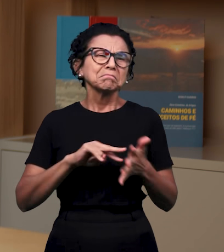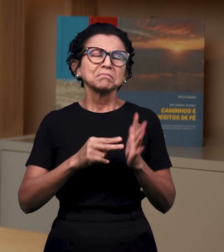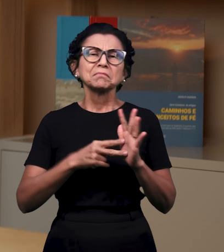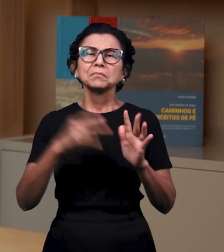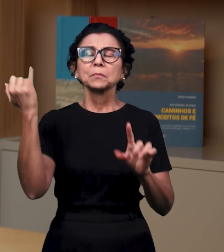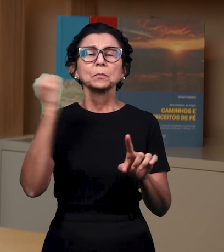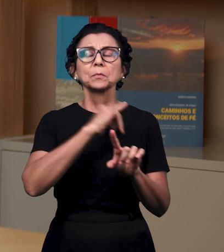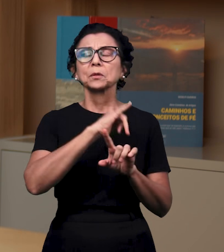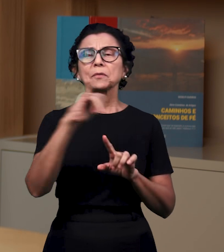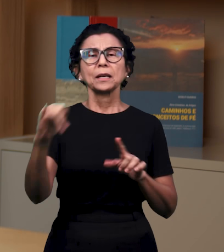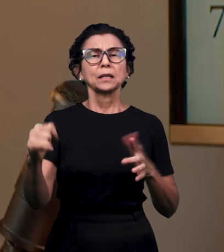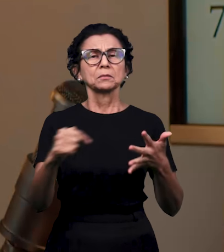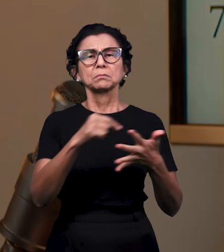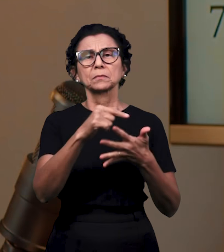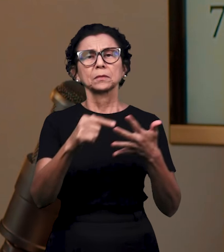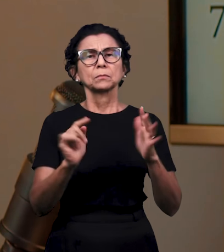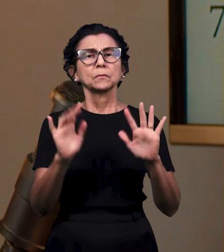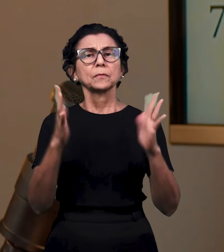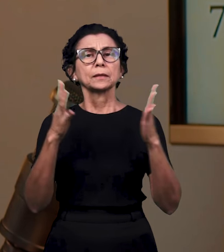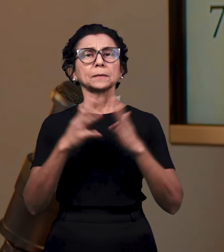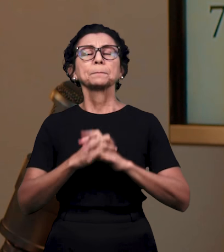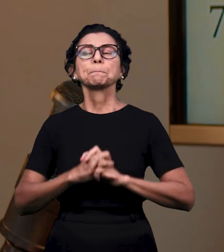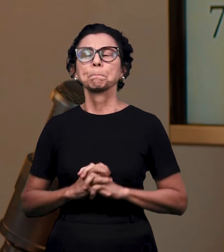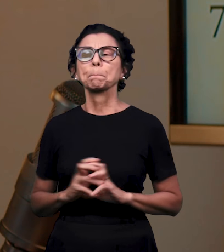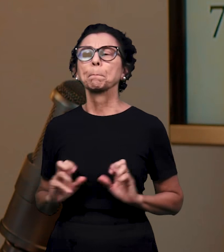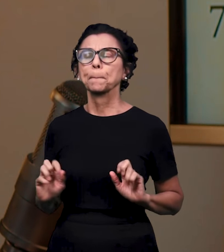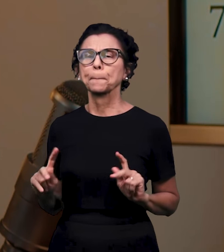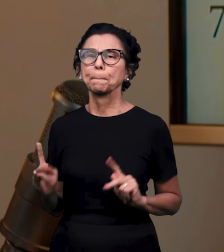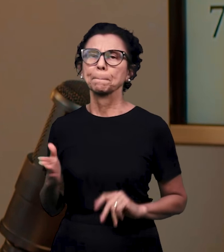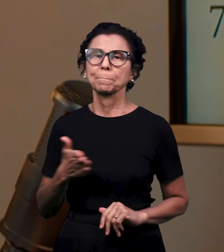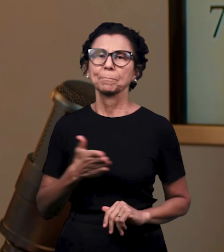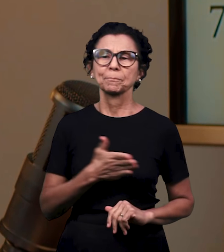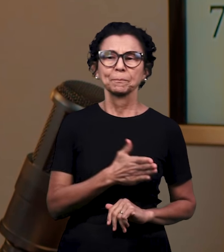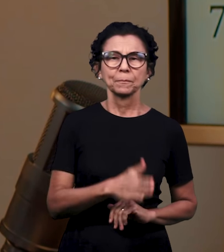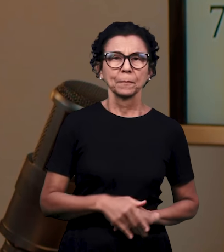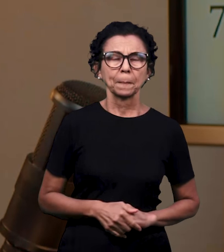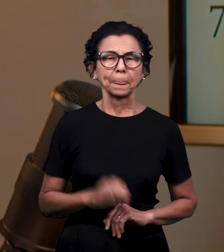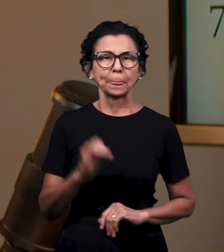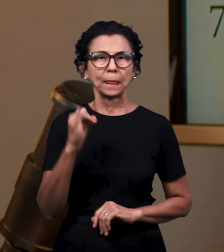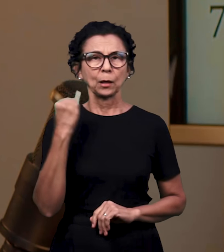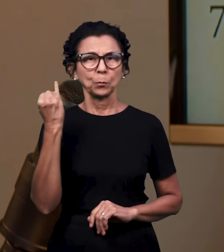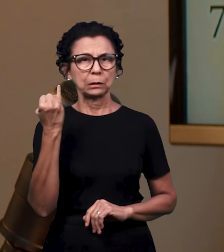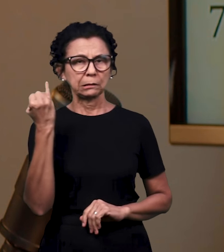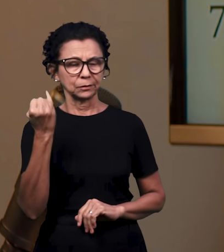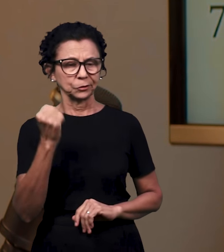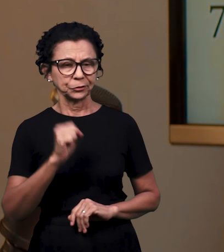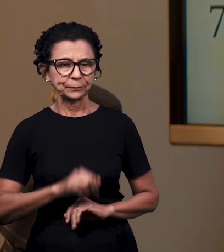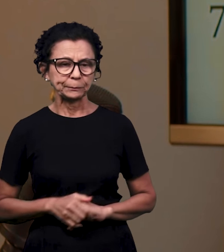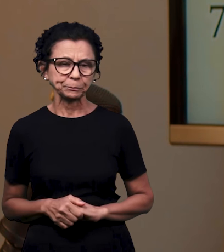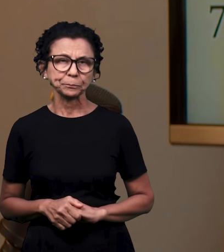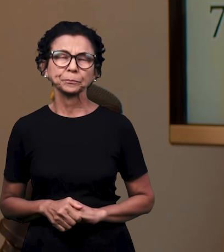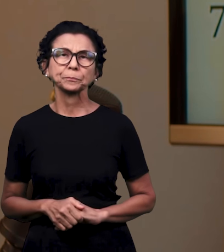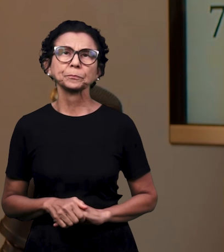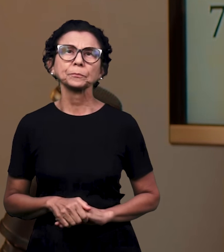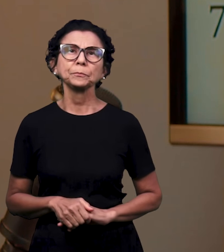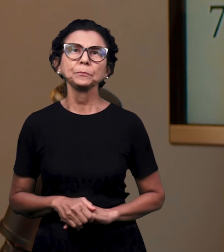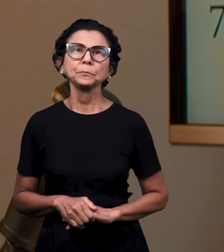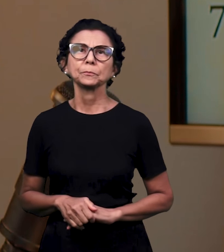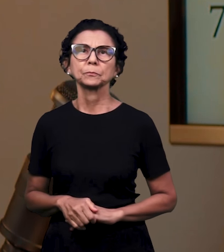cada uma destas festas aí, né? Muito bem. Primeira coisa importante, né, Dario,